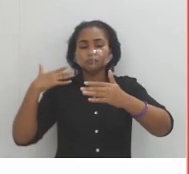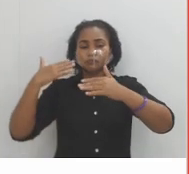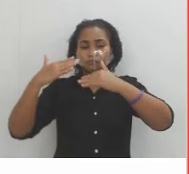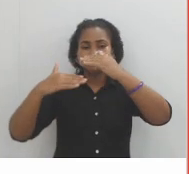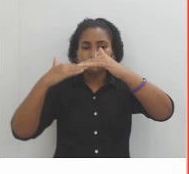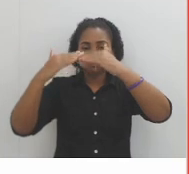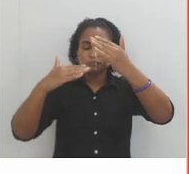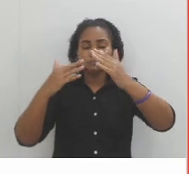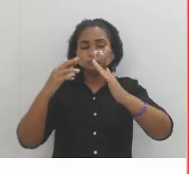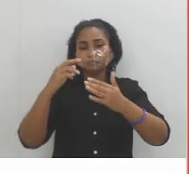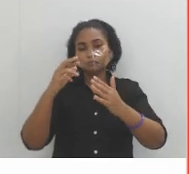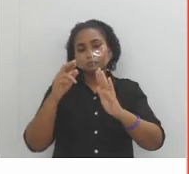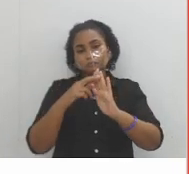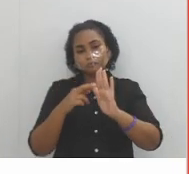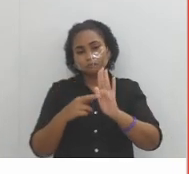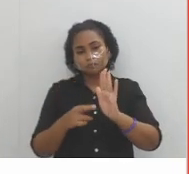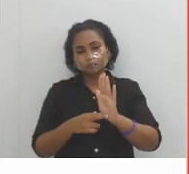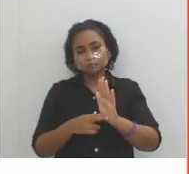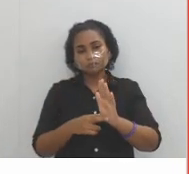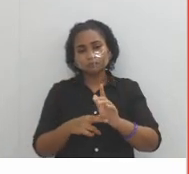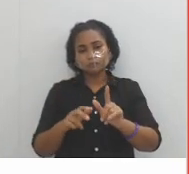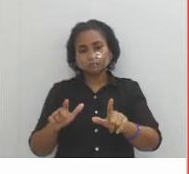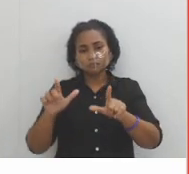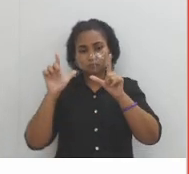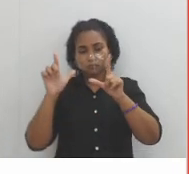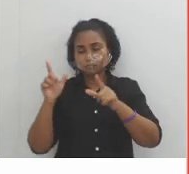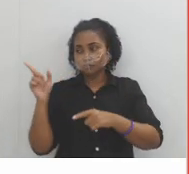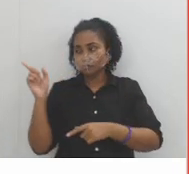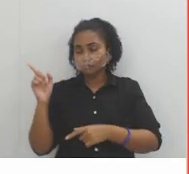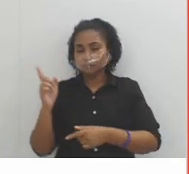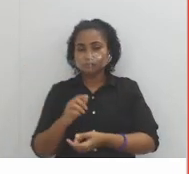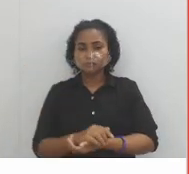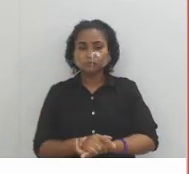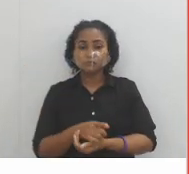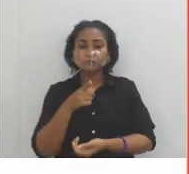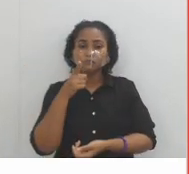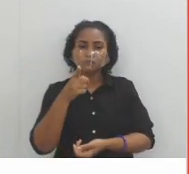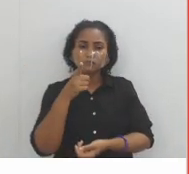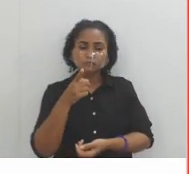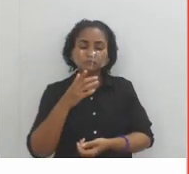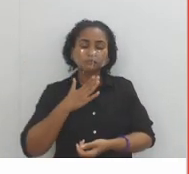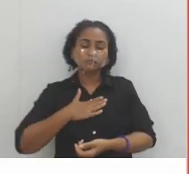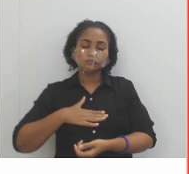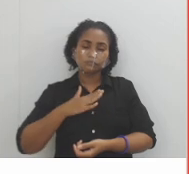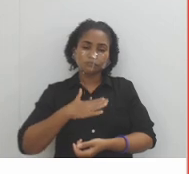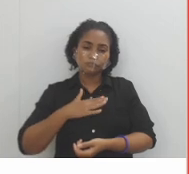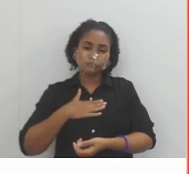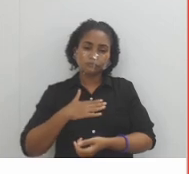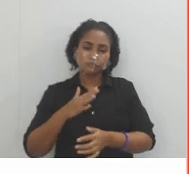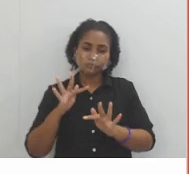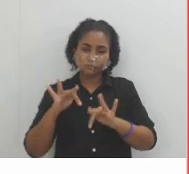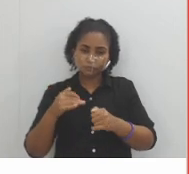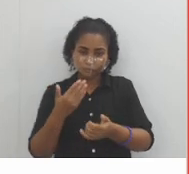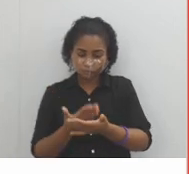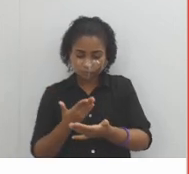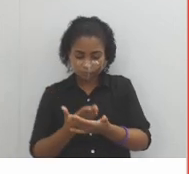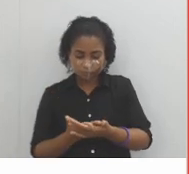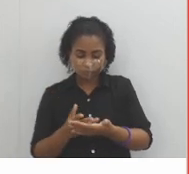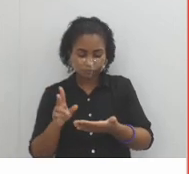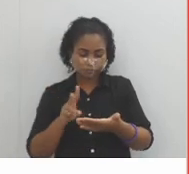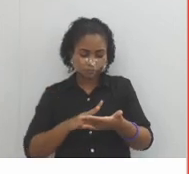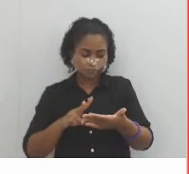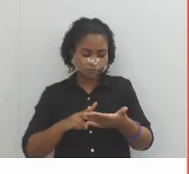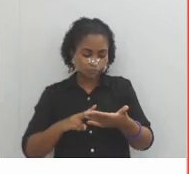dessa redação. Deixa aí na tela um pouquinho, porque eu quero que você, com calma, após a aula, pegue